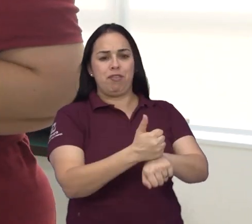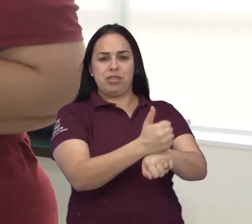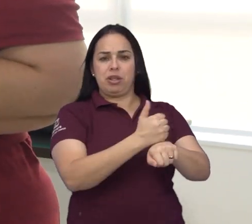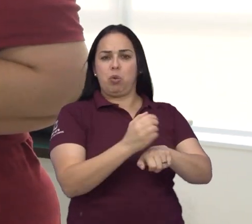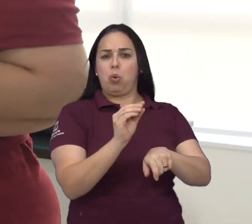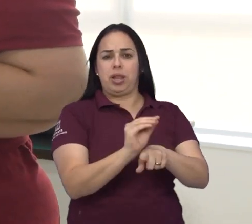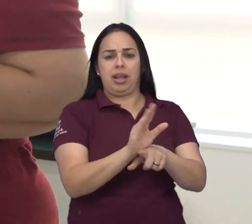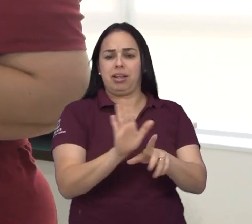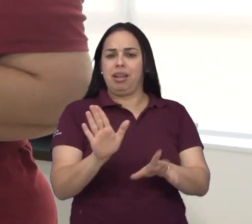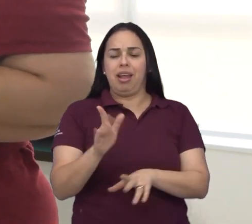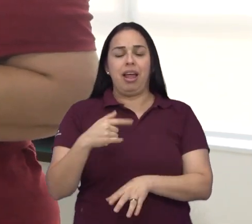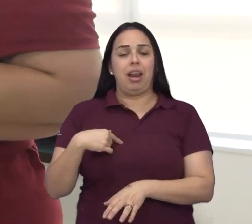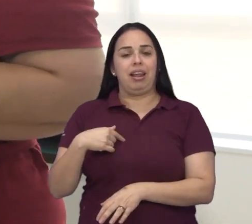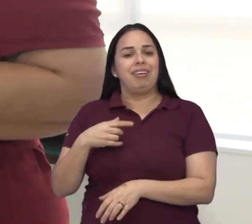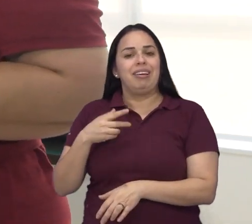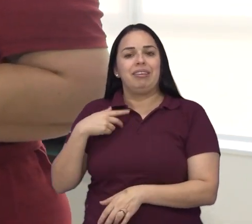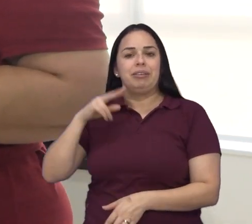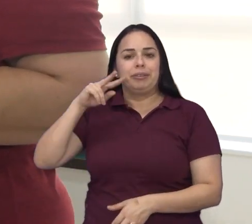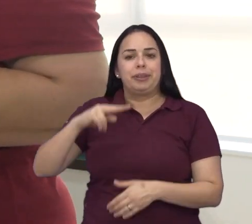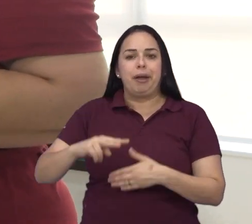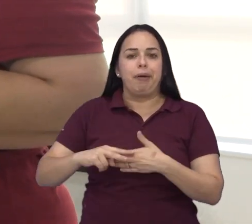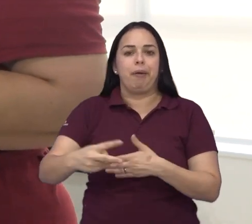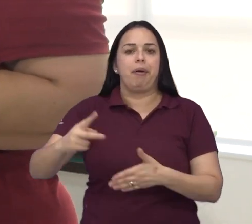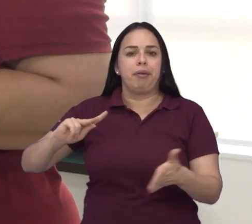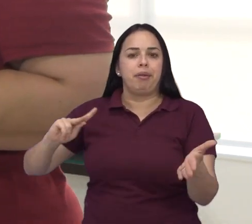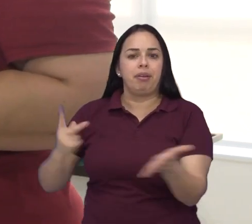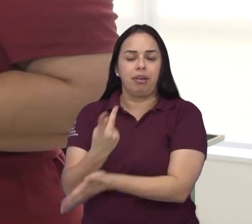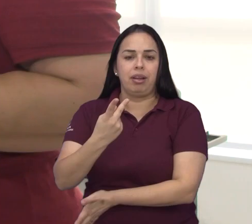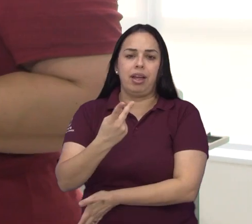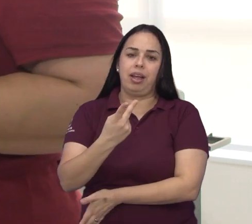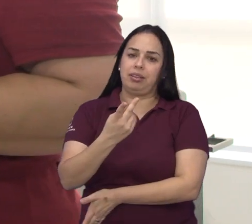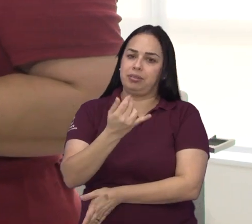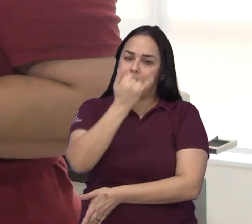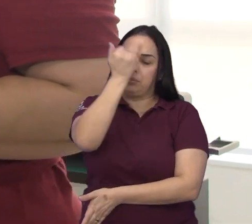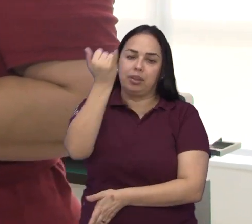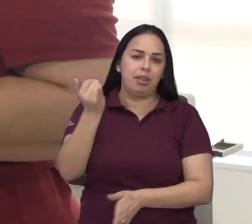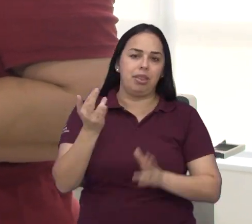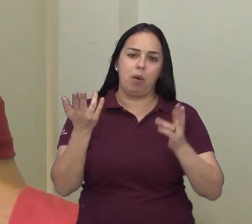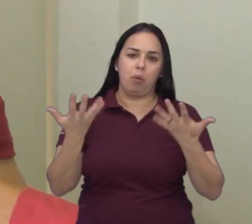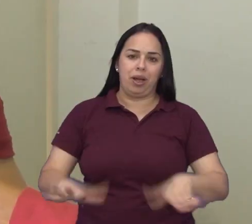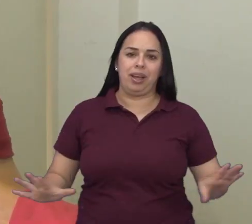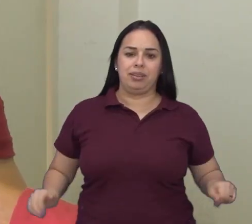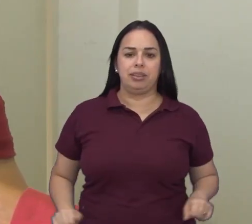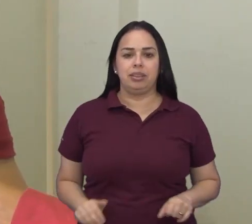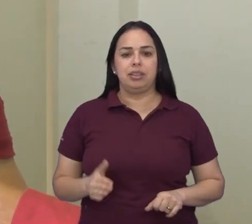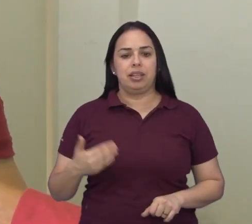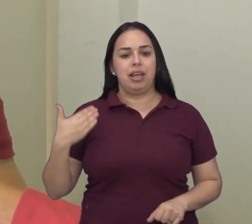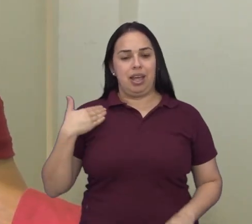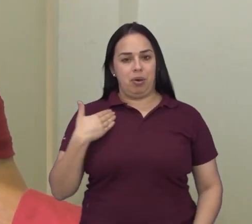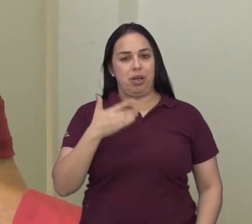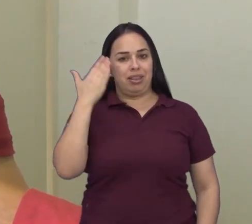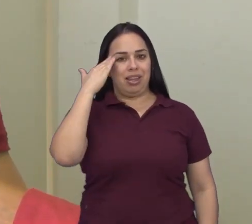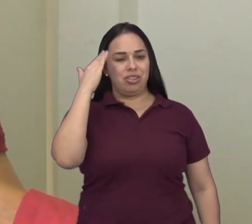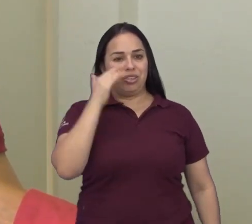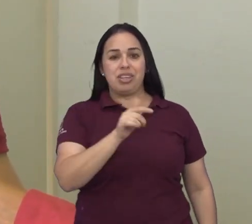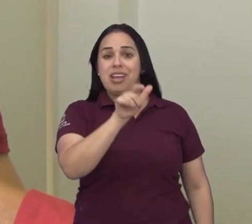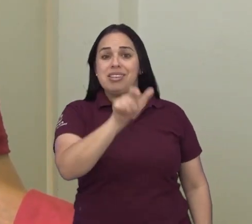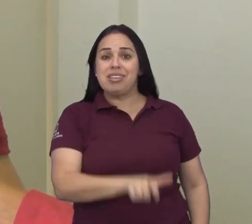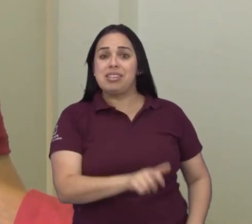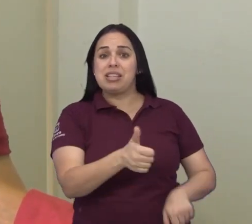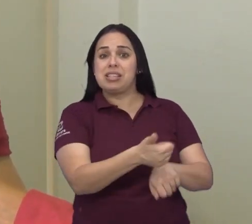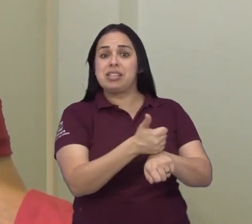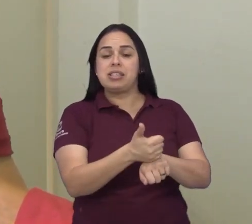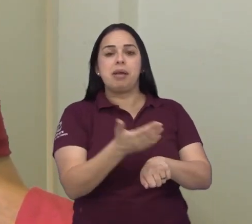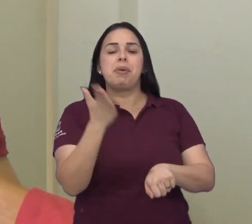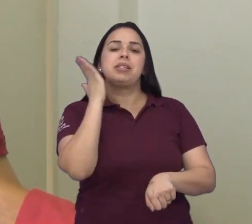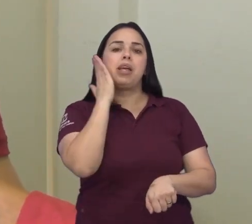profissional. Ela não quer correr o risco de cair na temida malha fina. Eu entendia que o profissional ele